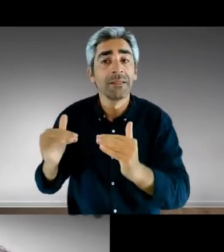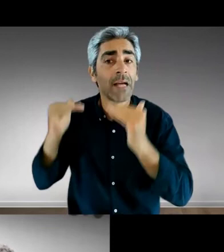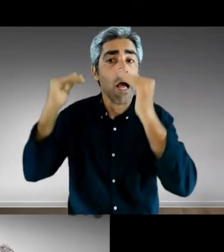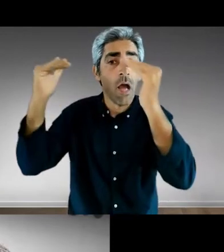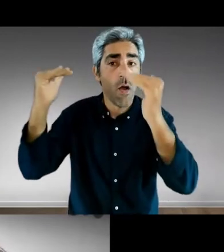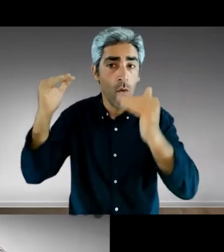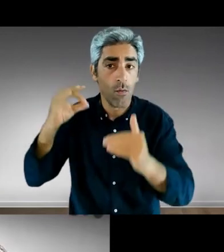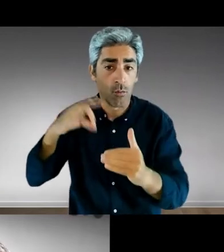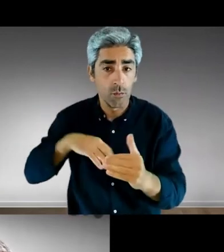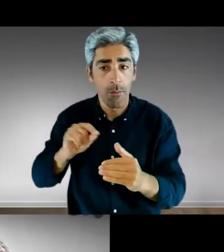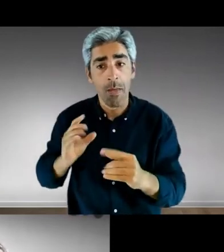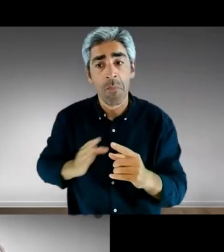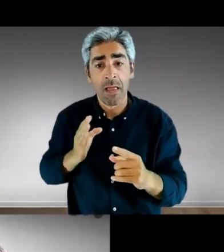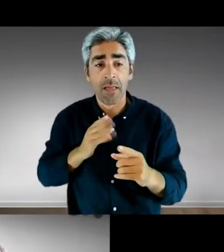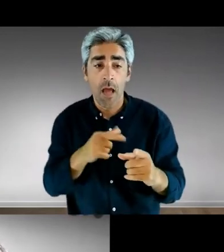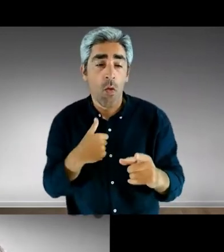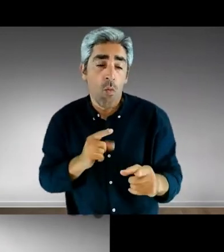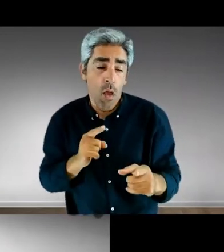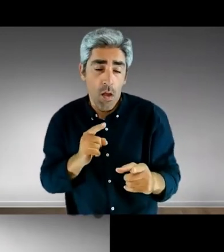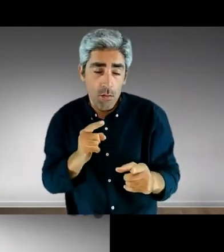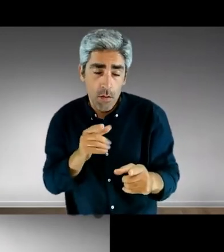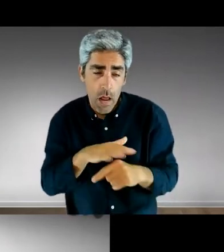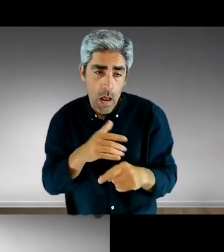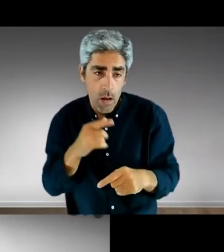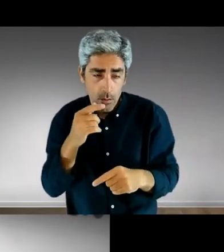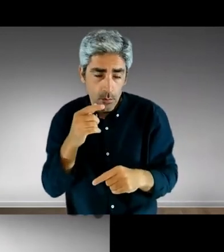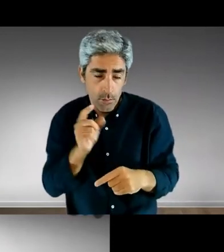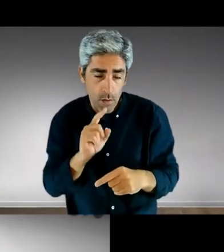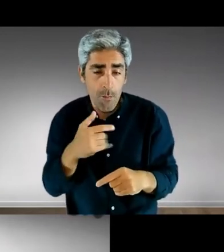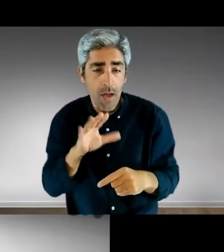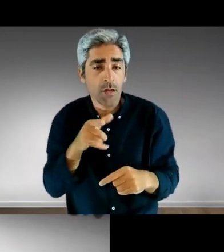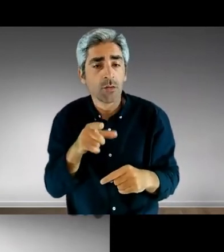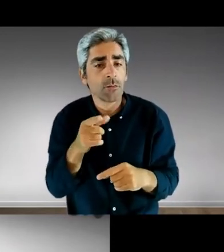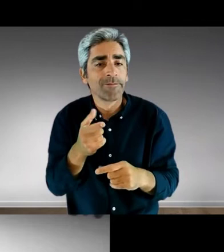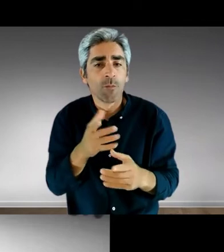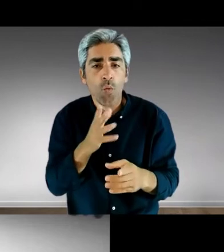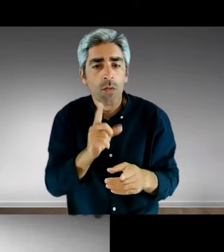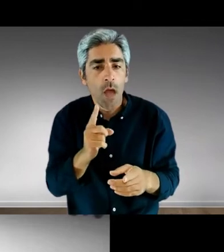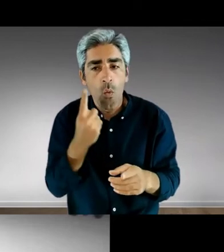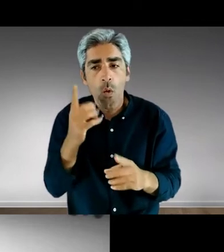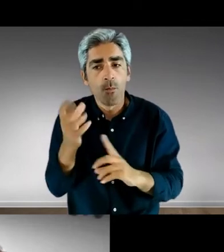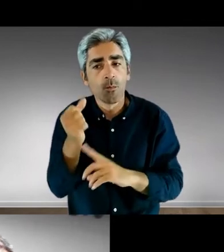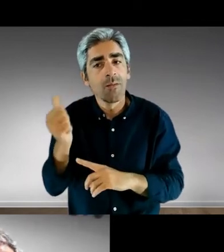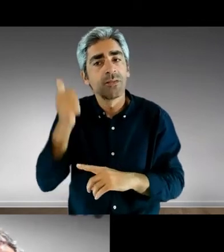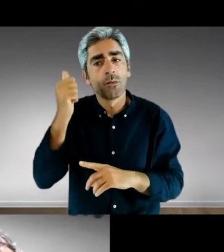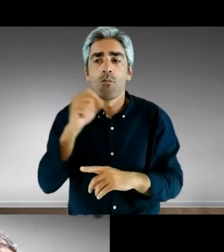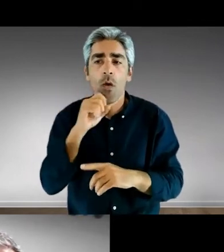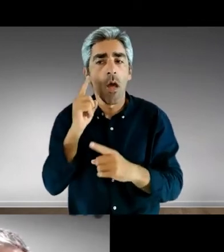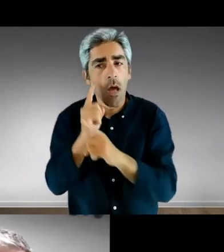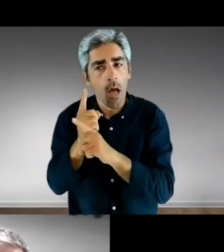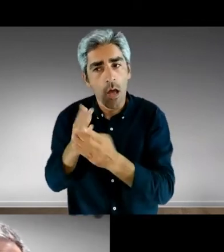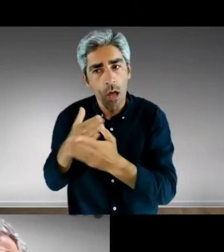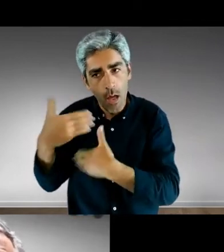calhar até na área militar, não é a minha área, muitas vezes não há espaço para que um vencedor possa coabitar